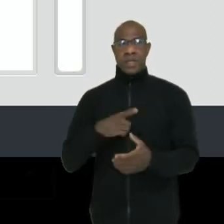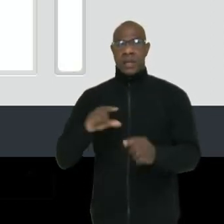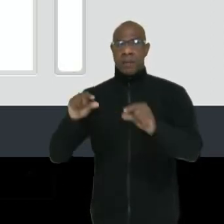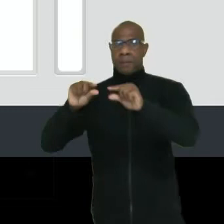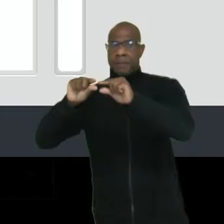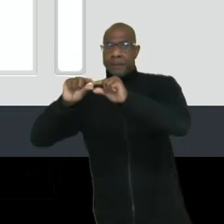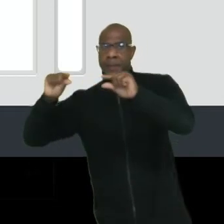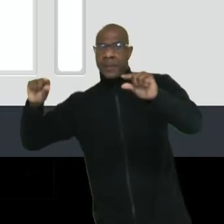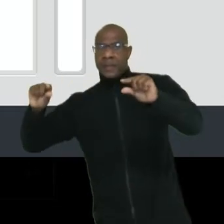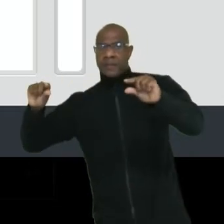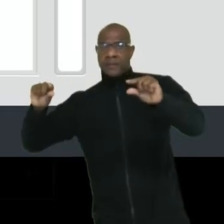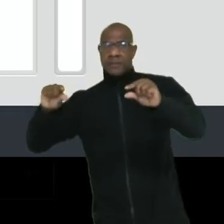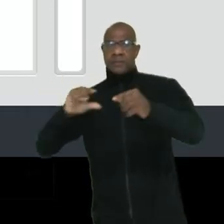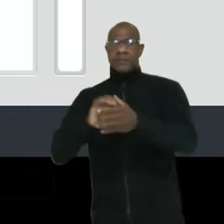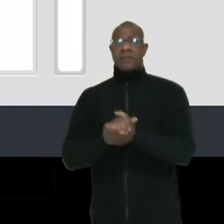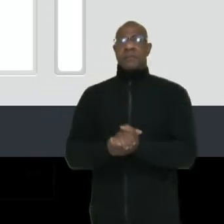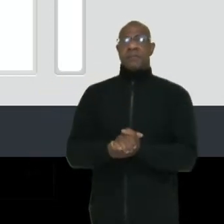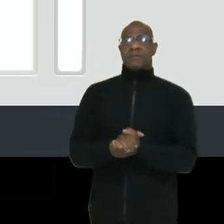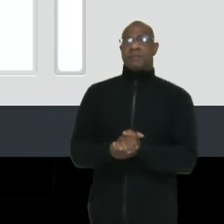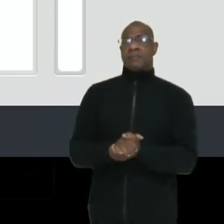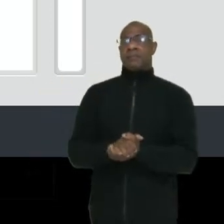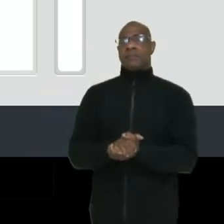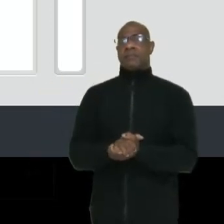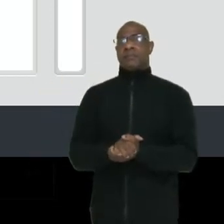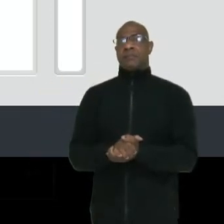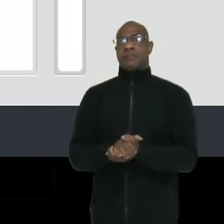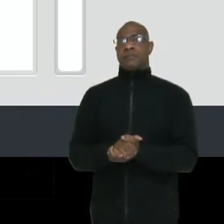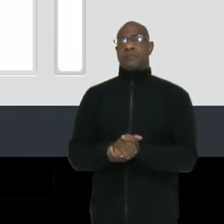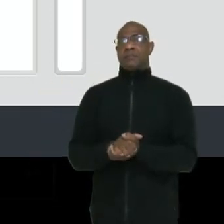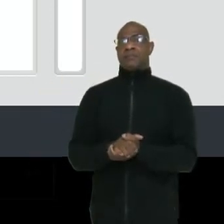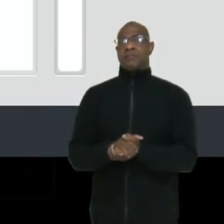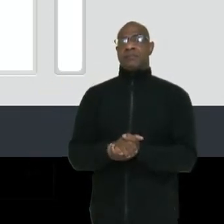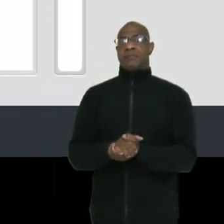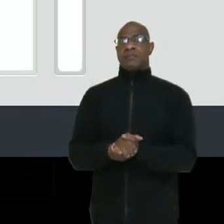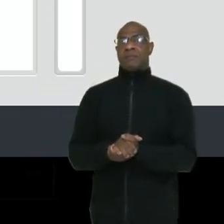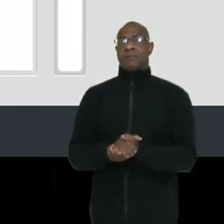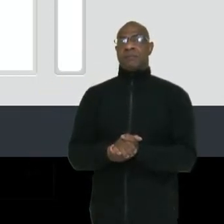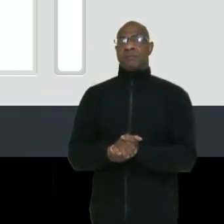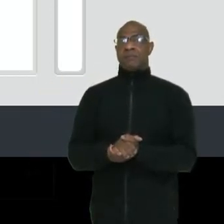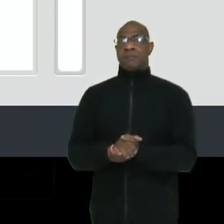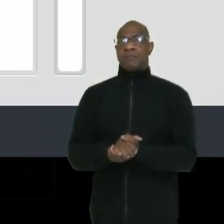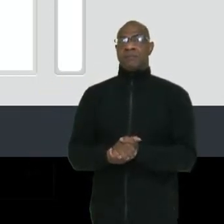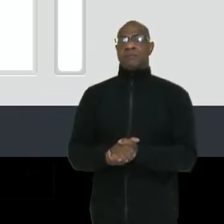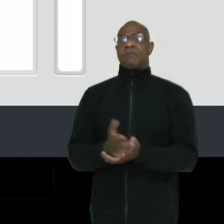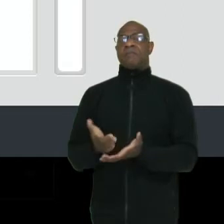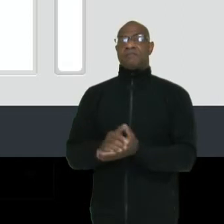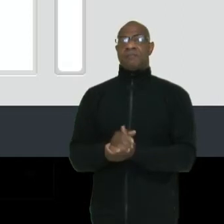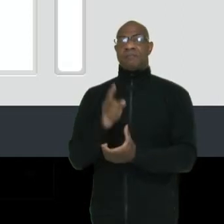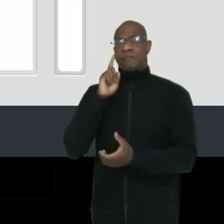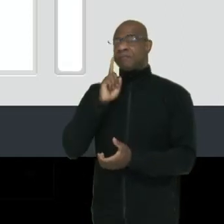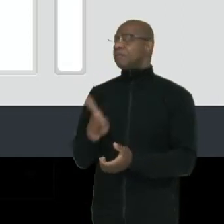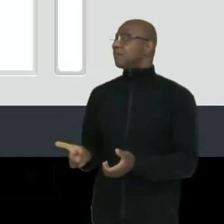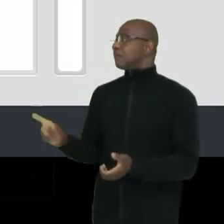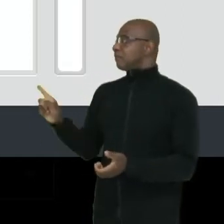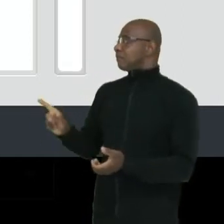restaurant. Então, aos finais de semana, eu vou a um restaurante. Veja que aqui ele usou a preposição on.